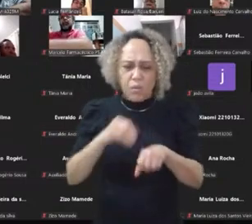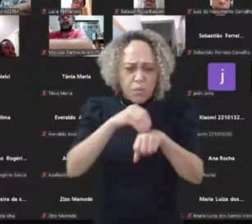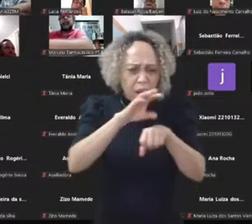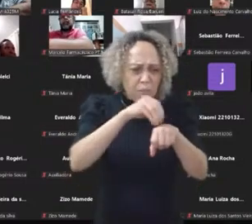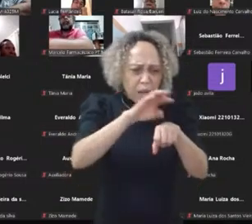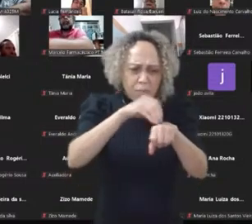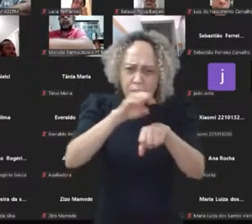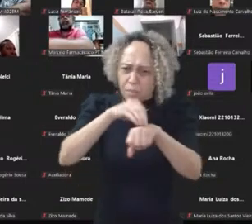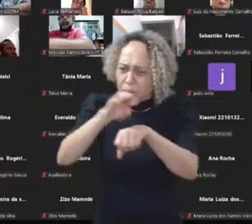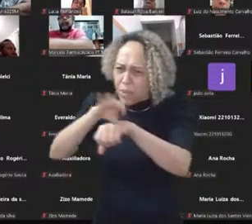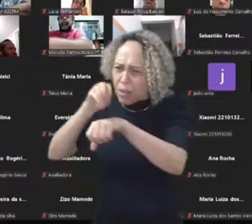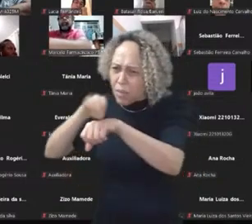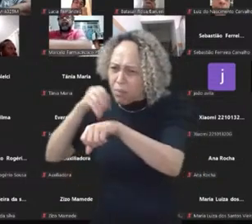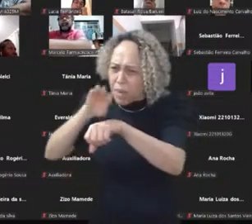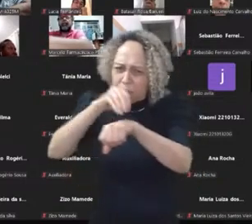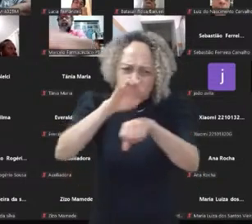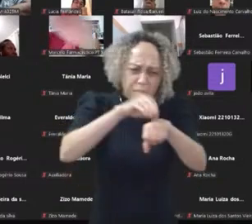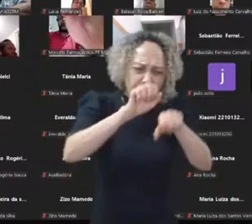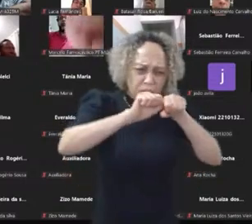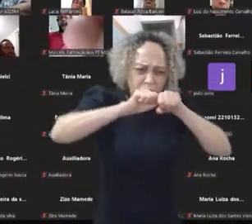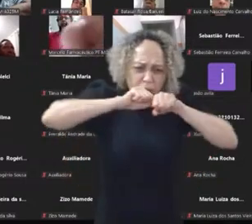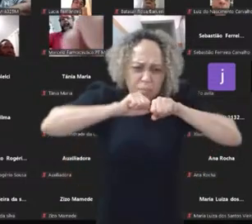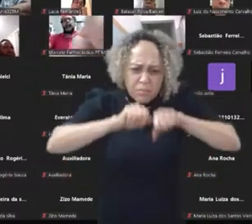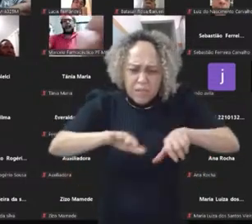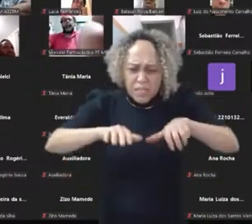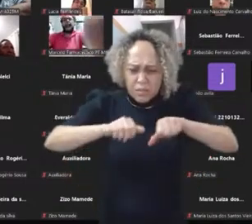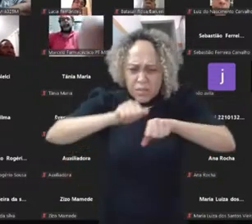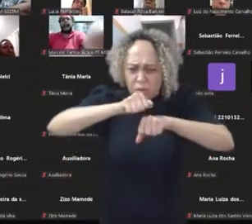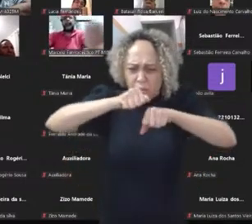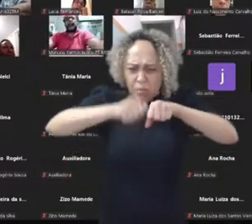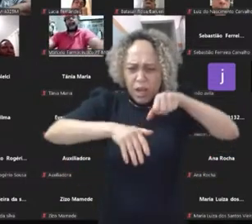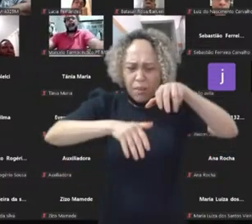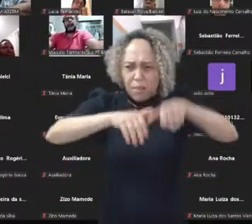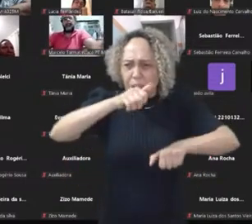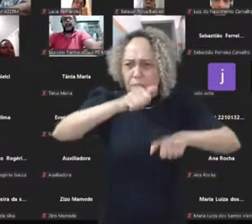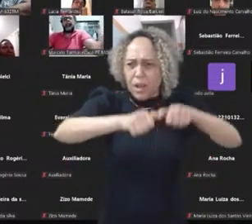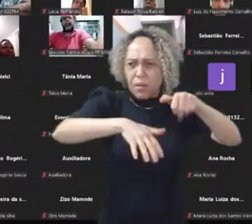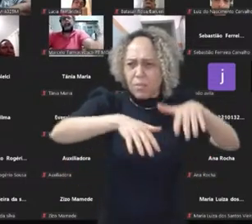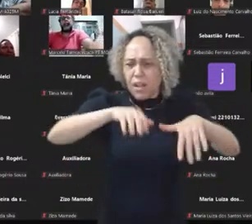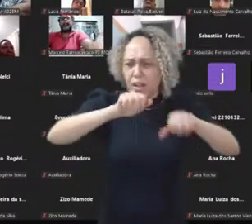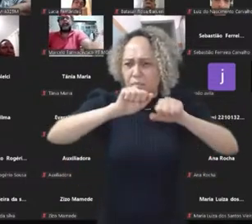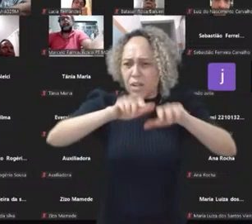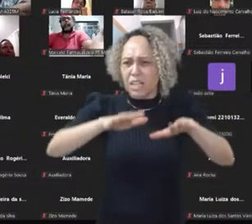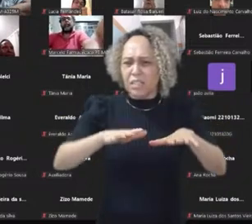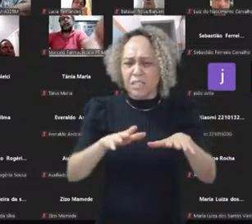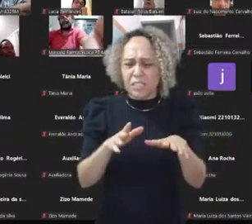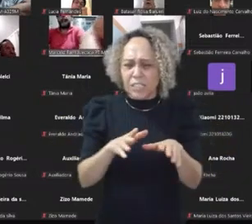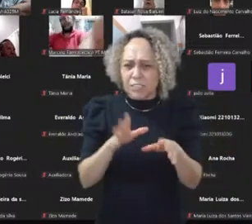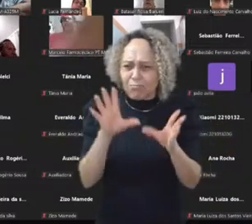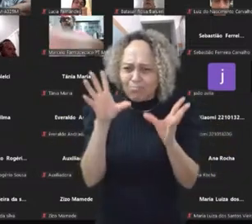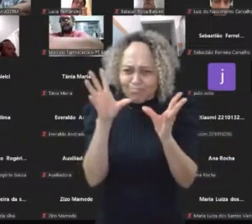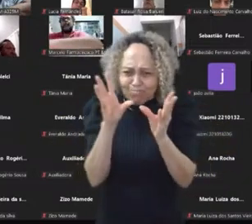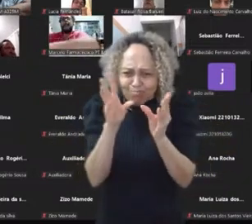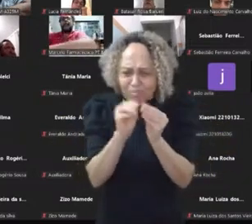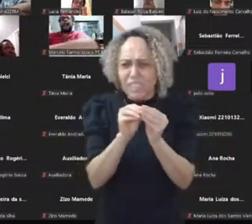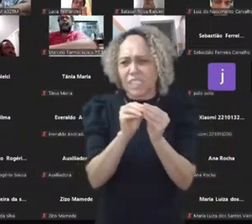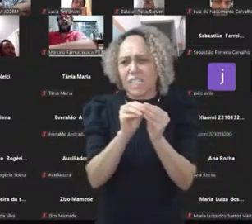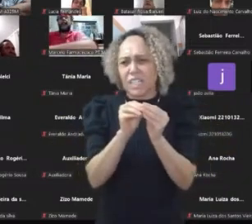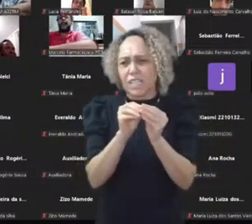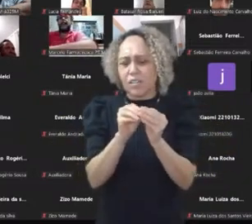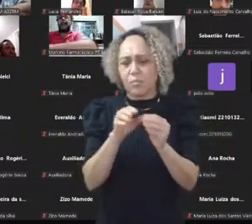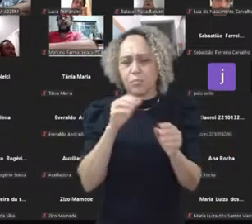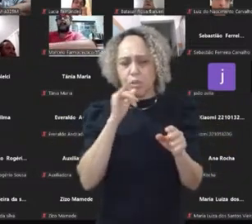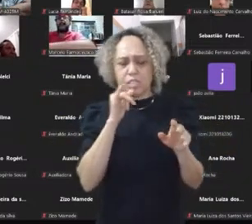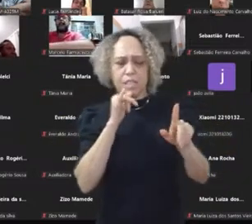conteúdo possível jogar para essas pessoas o máximo de conteúdo possível mastigadinho tem que ser mastigado o conteúdo ou seja tem uma fala do